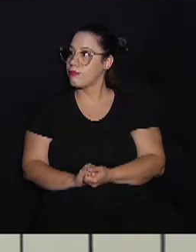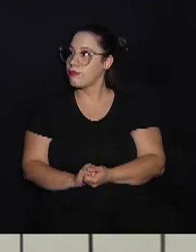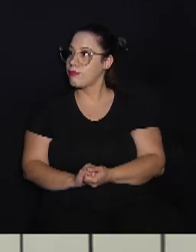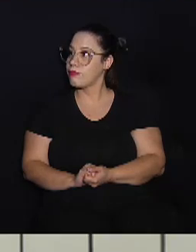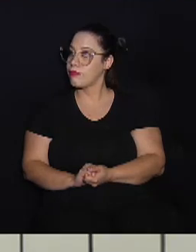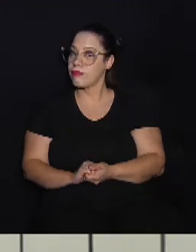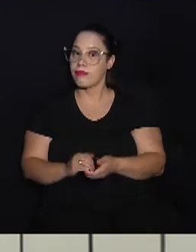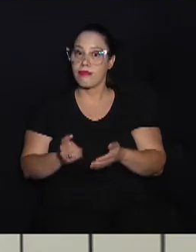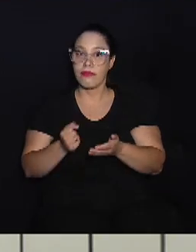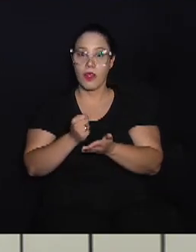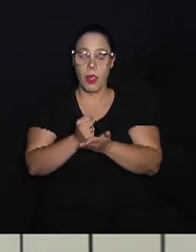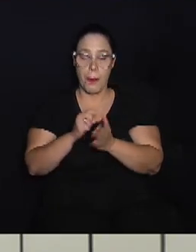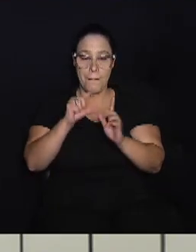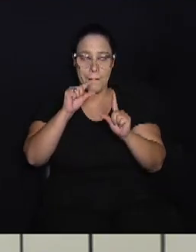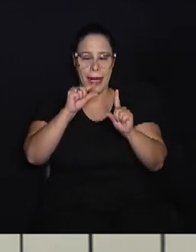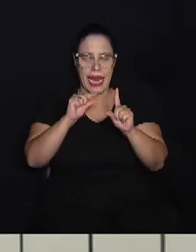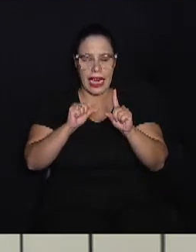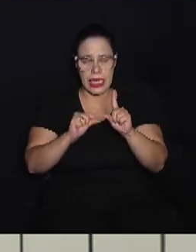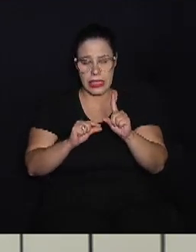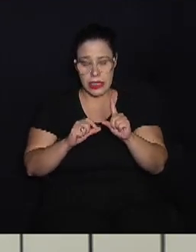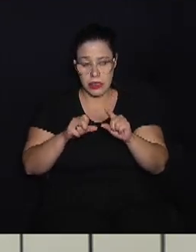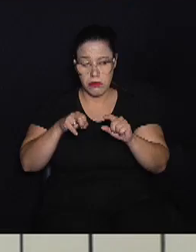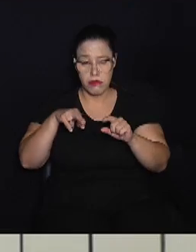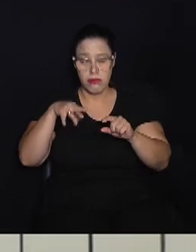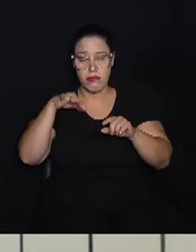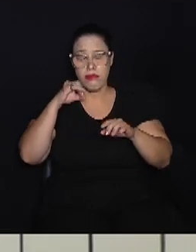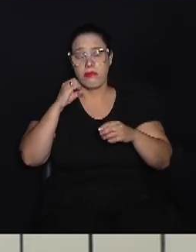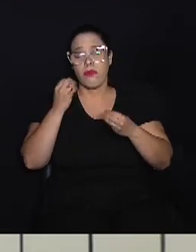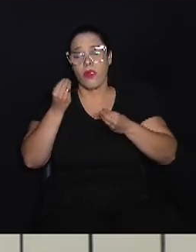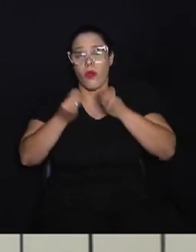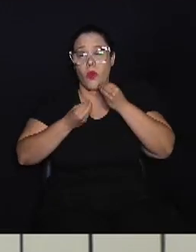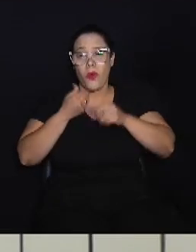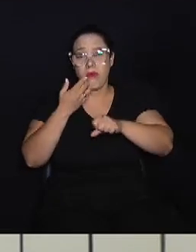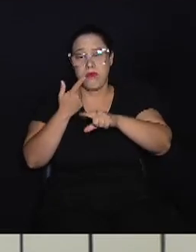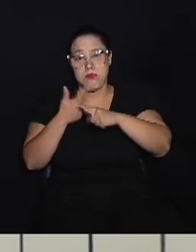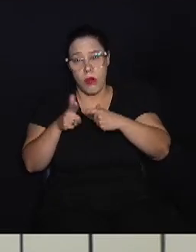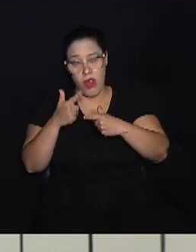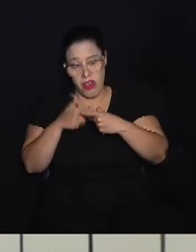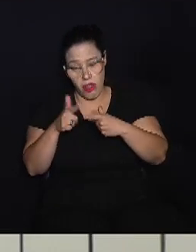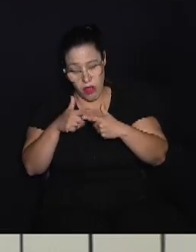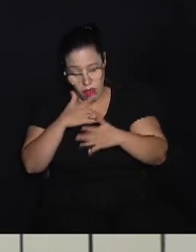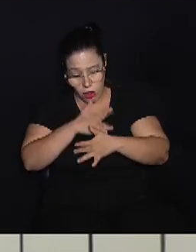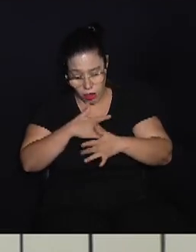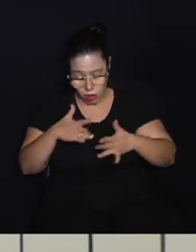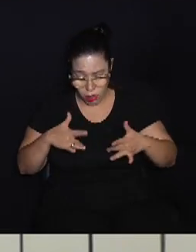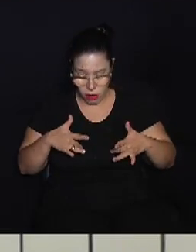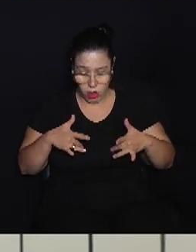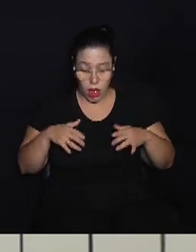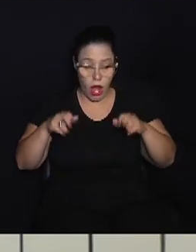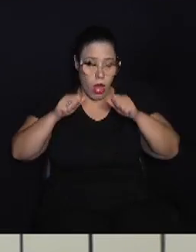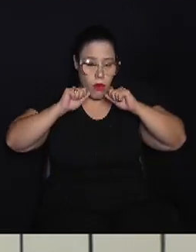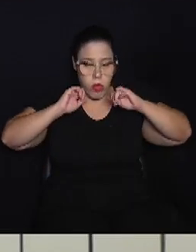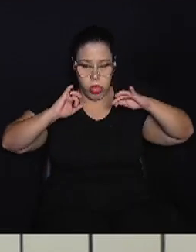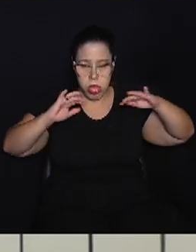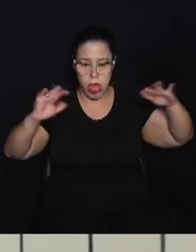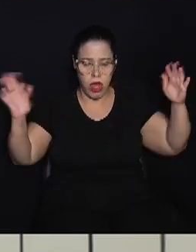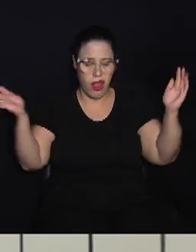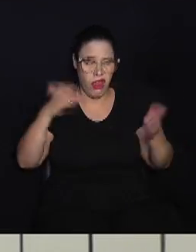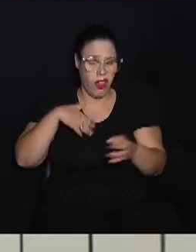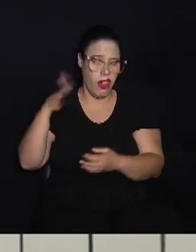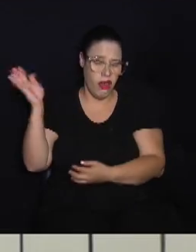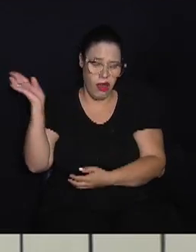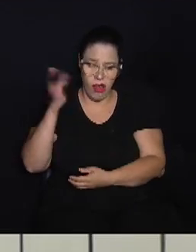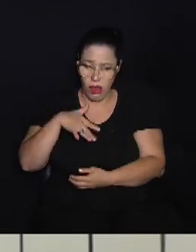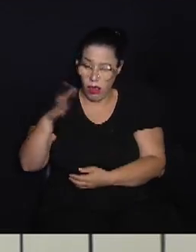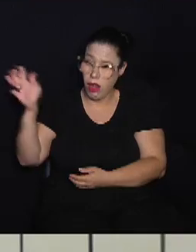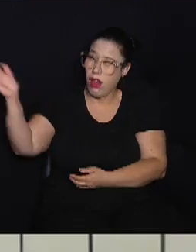E a baixa umidade do ar pode causar vários problemas de saúde. Com a fumaça das queimadas que